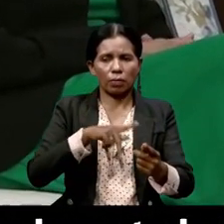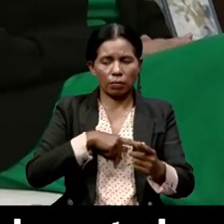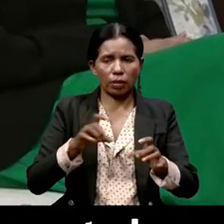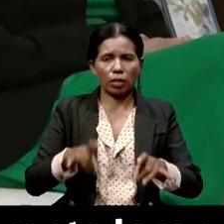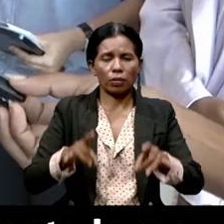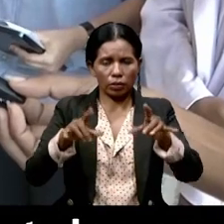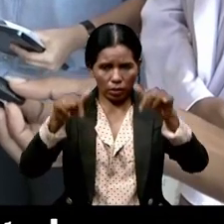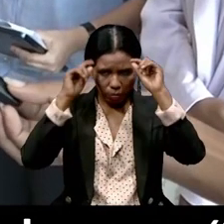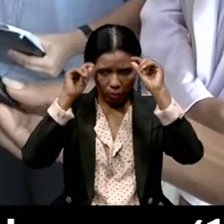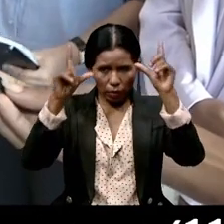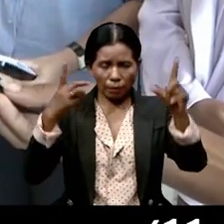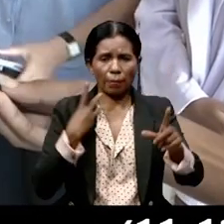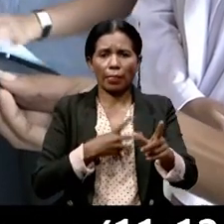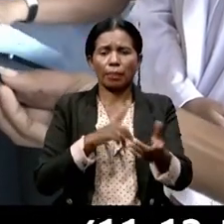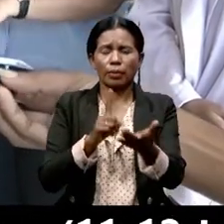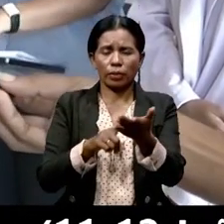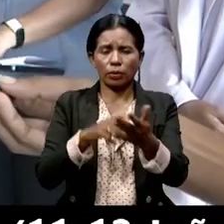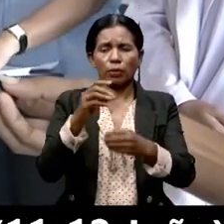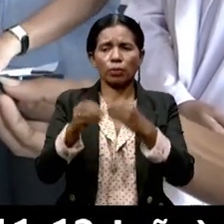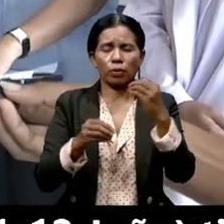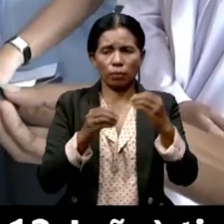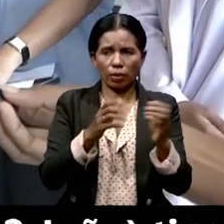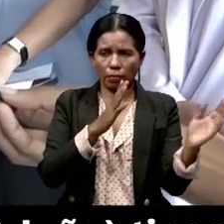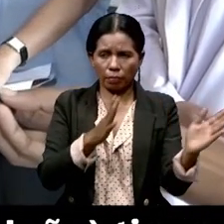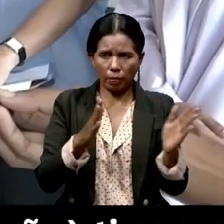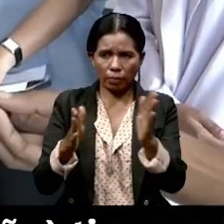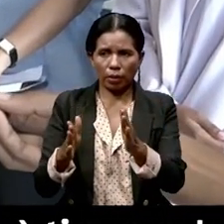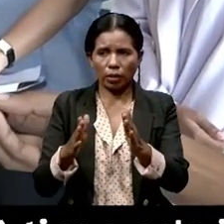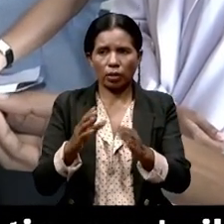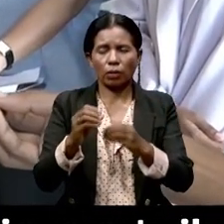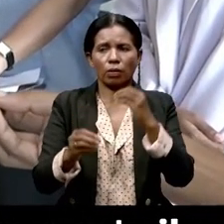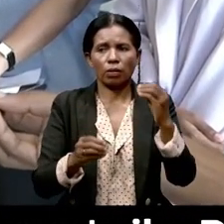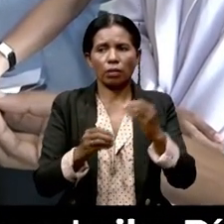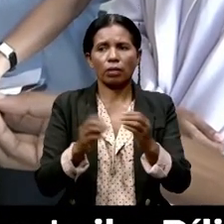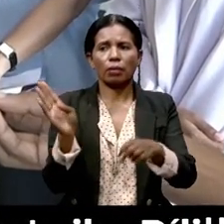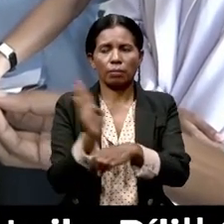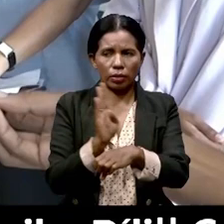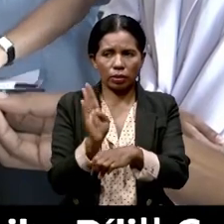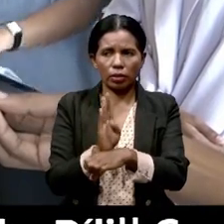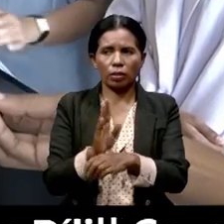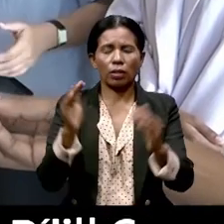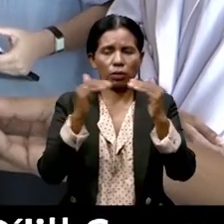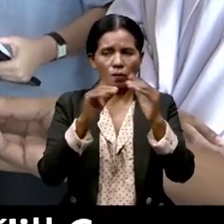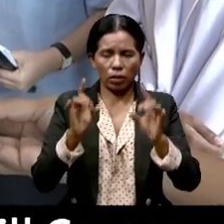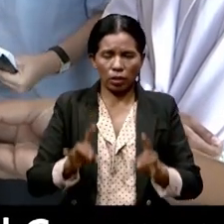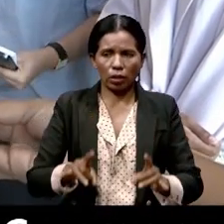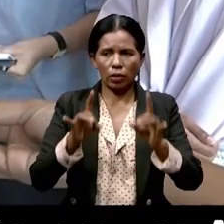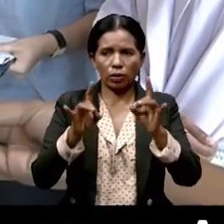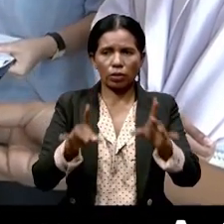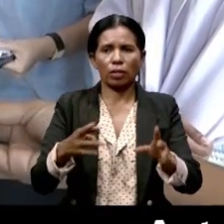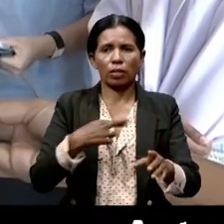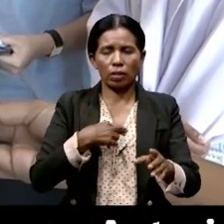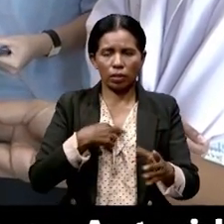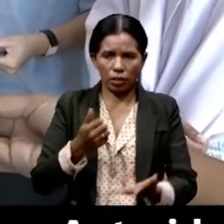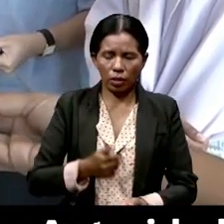Ami diskuti sobre preparação ba Business Forum de nebe ma ka Australia rasi ka